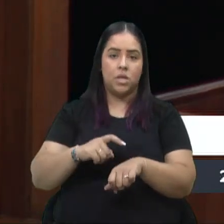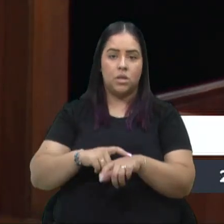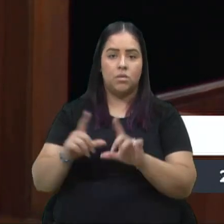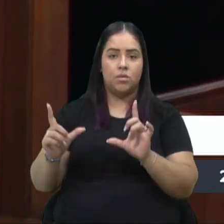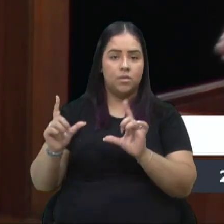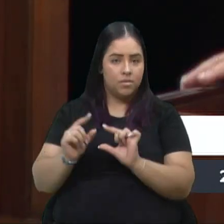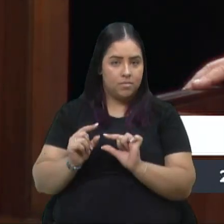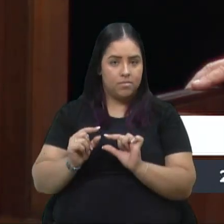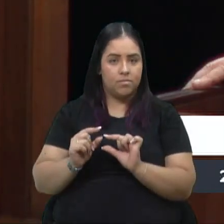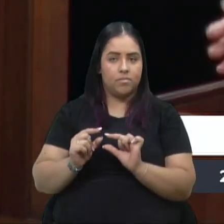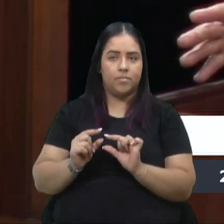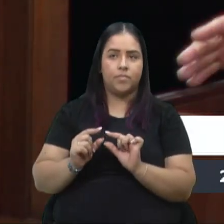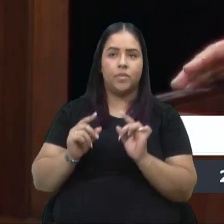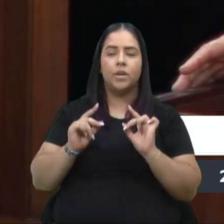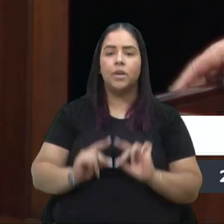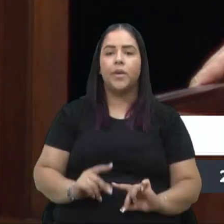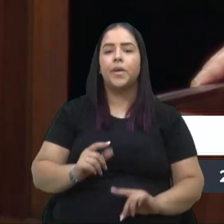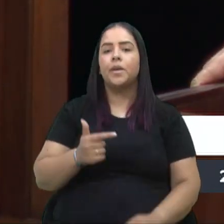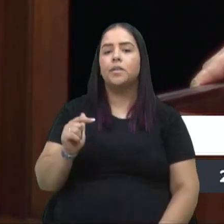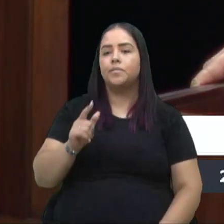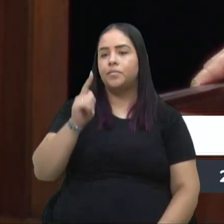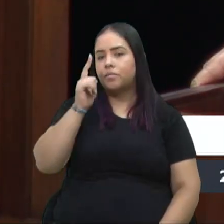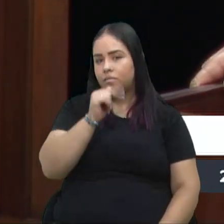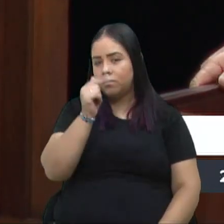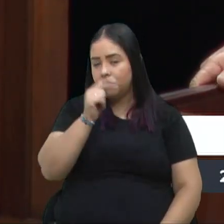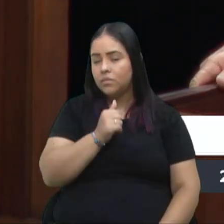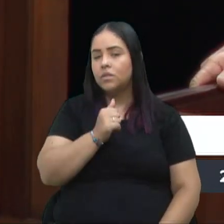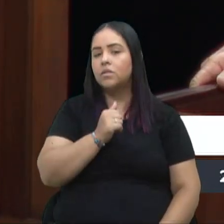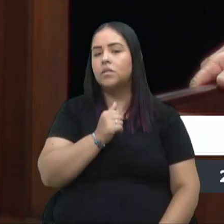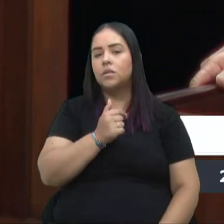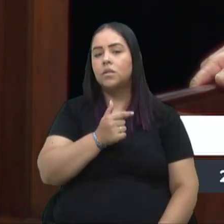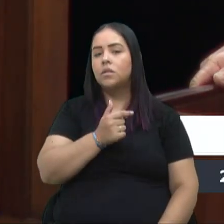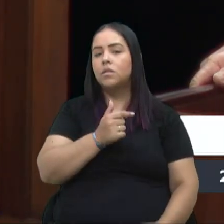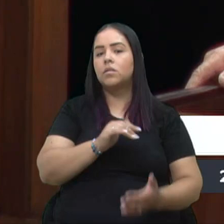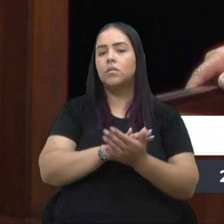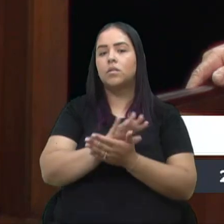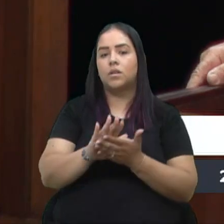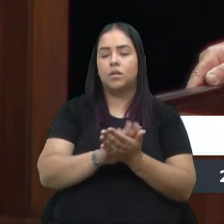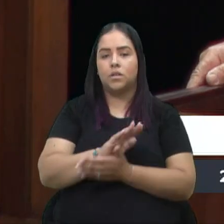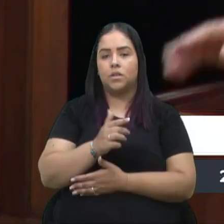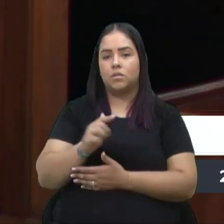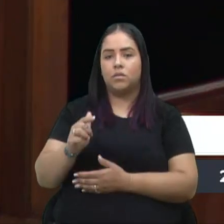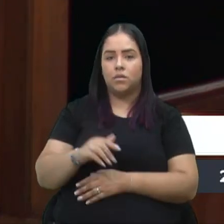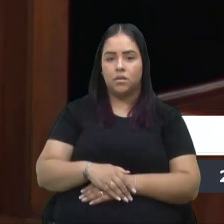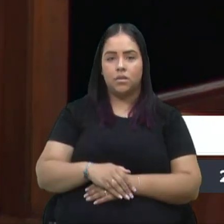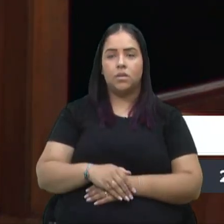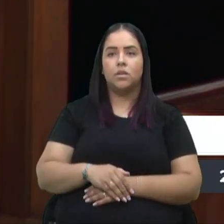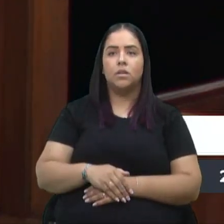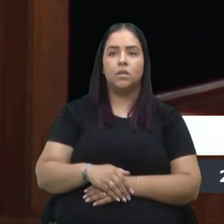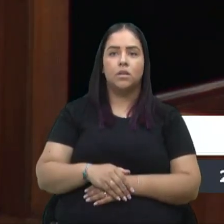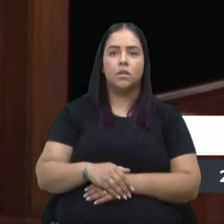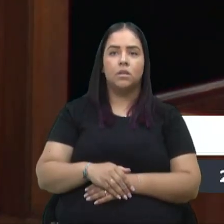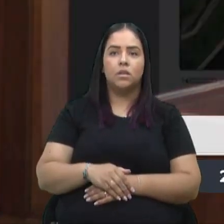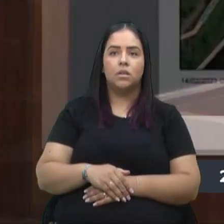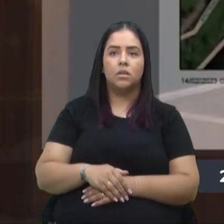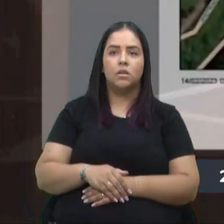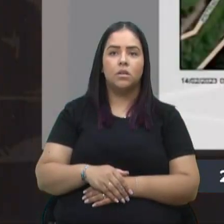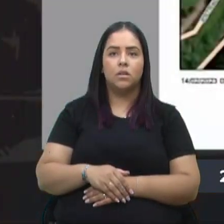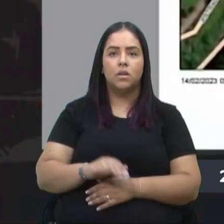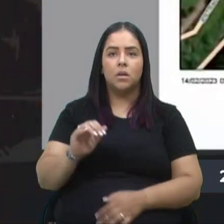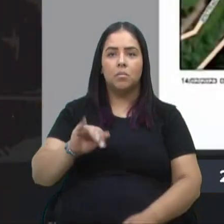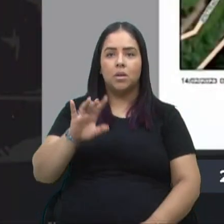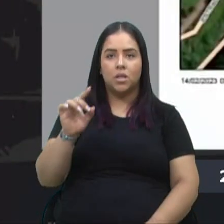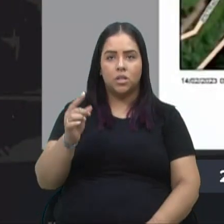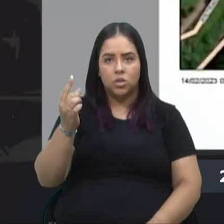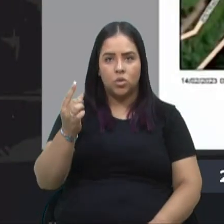estiagem daquelas pessoas que não tem água na torneira água potável então eu quis olha ali ó mais uma que dá